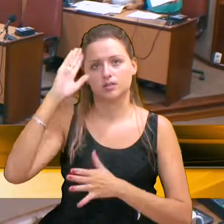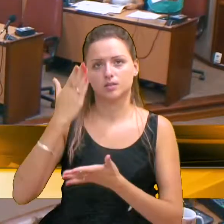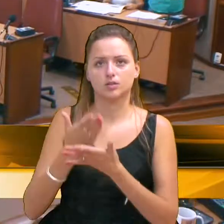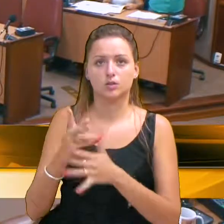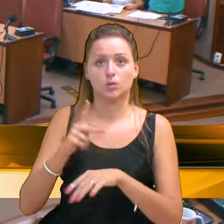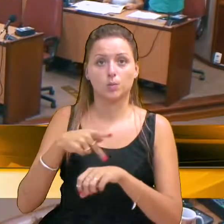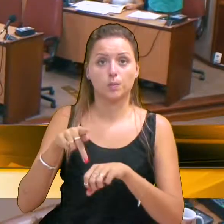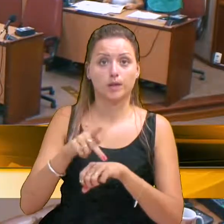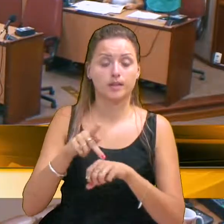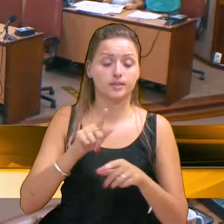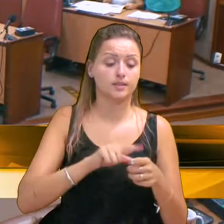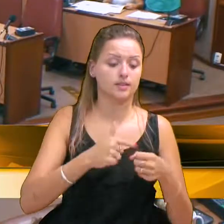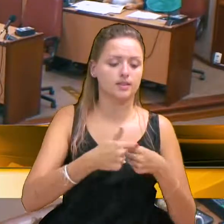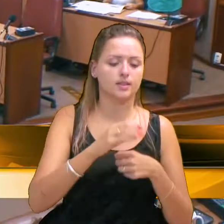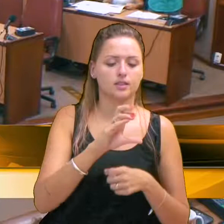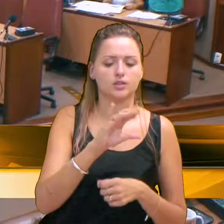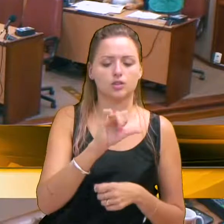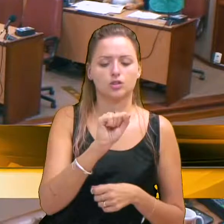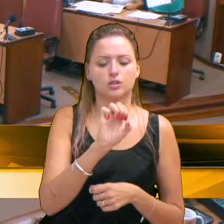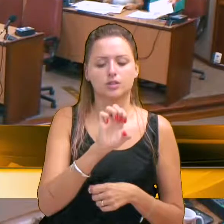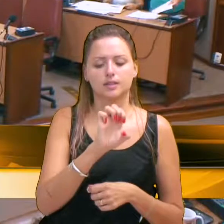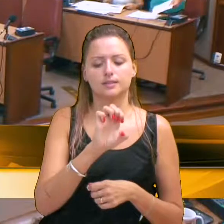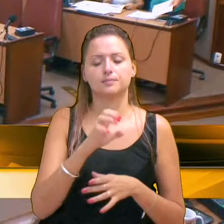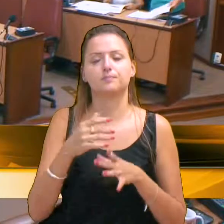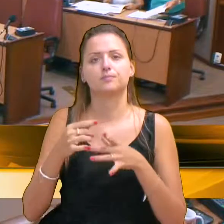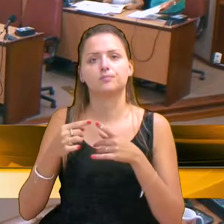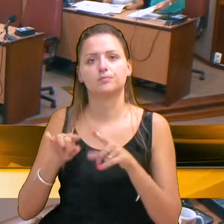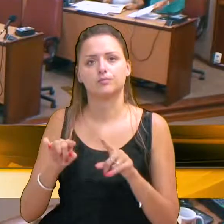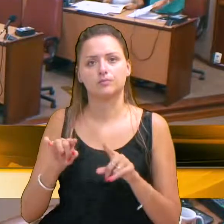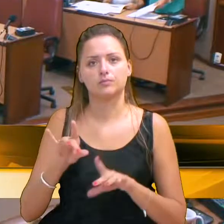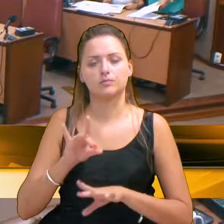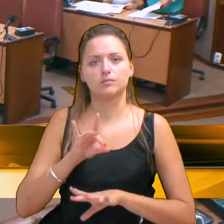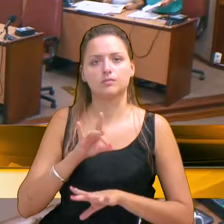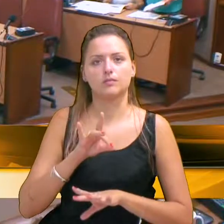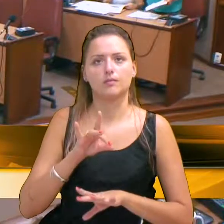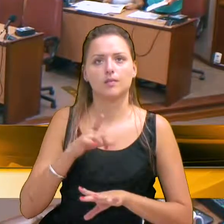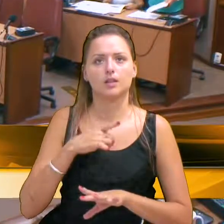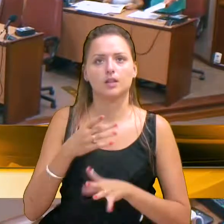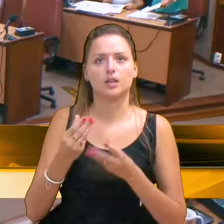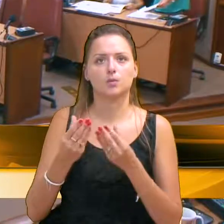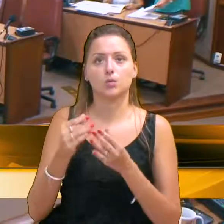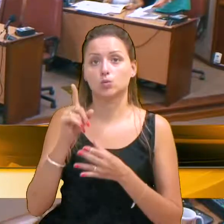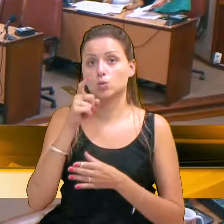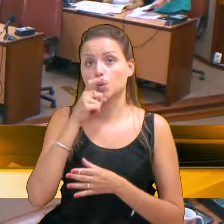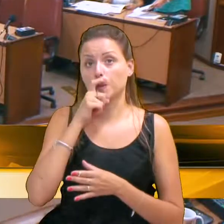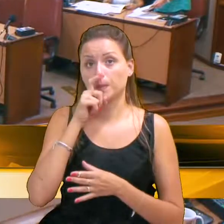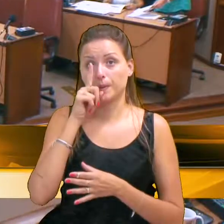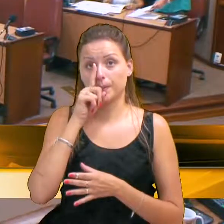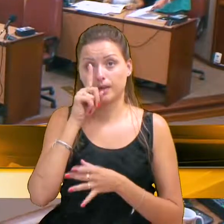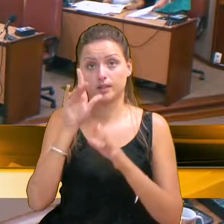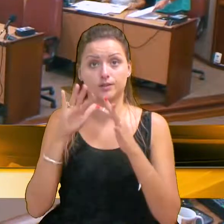está em crise, né? E nesse meio daí, existem vários pais de famílias.